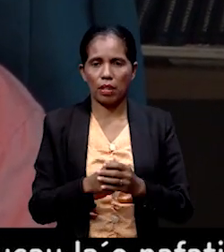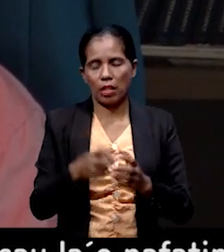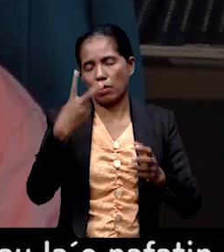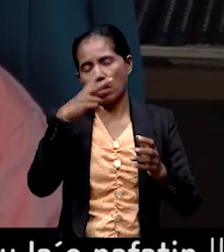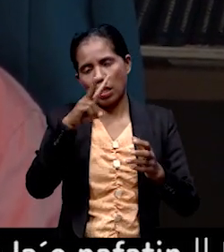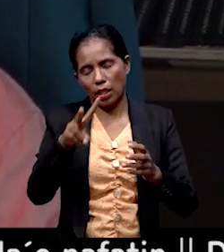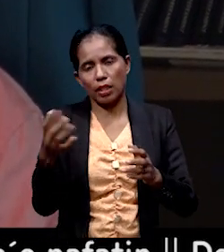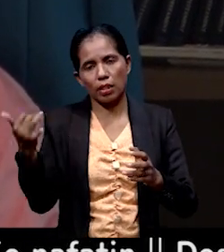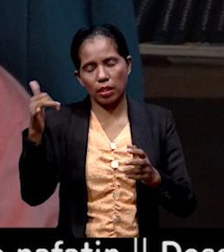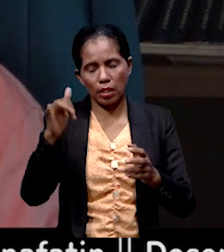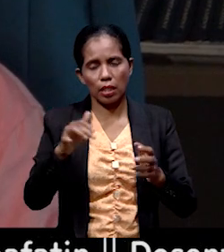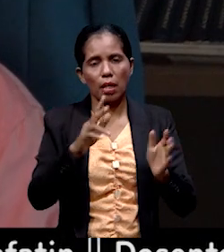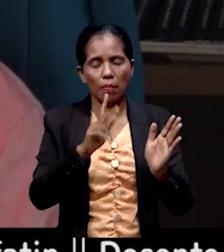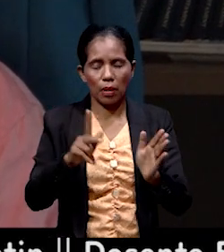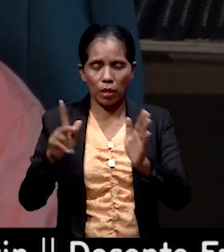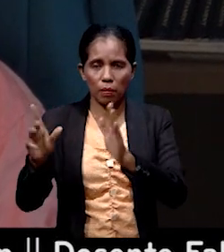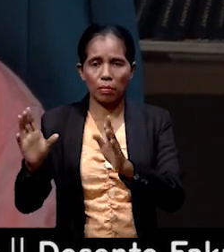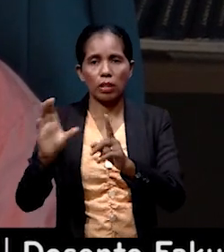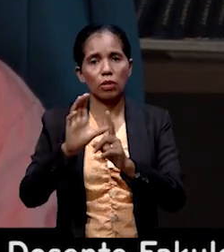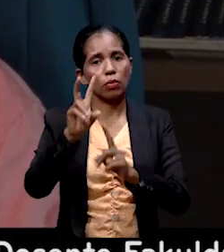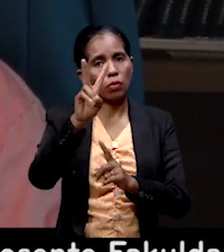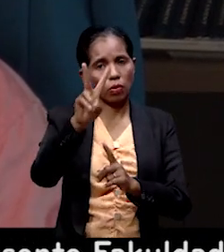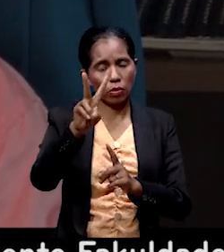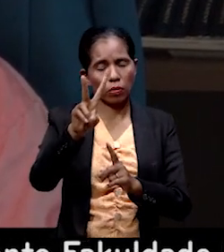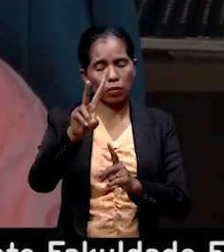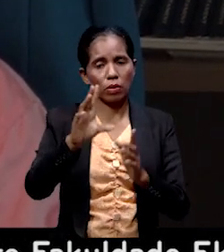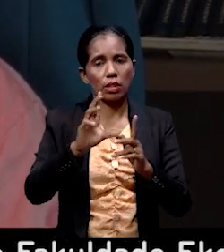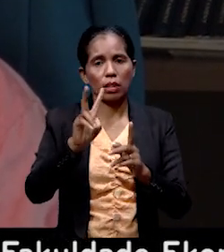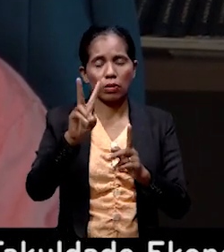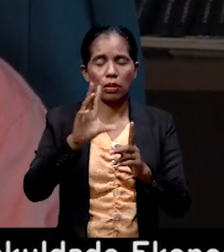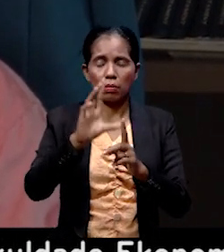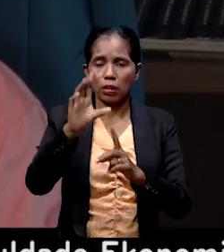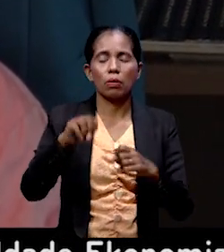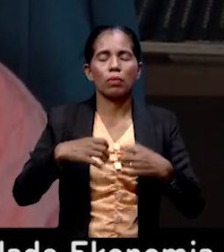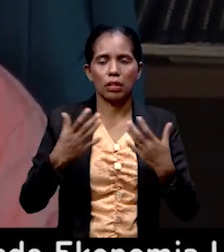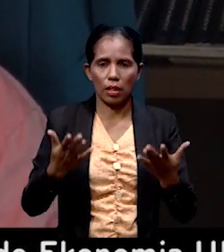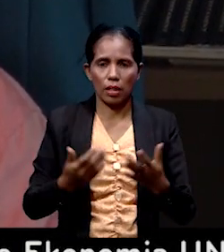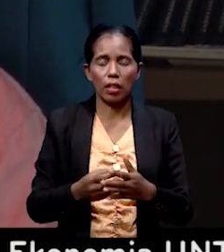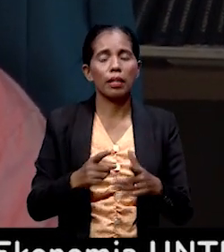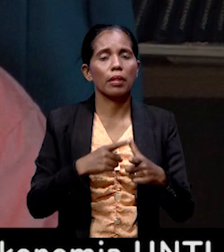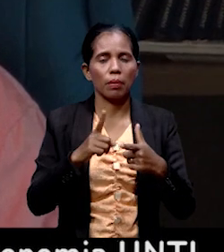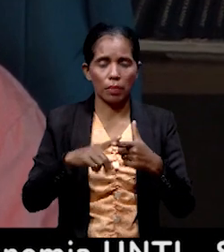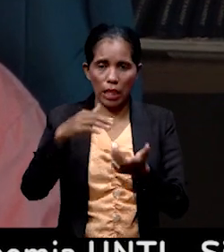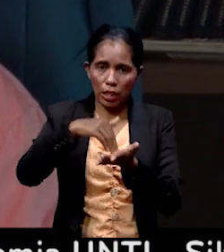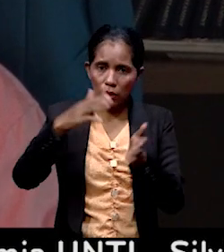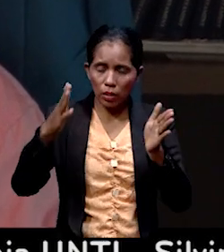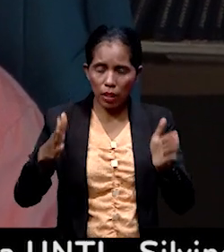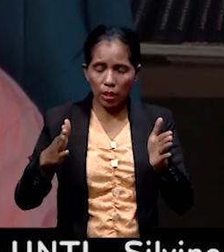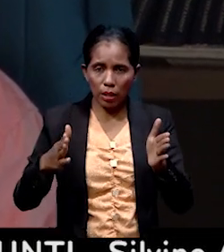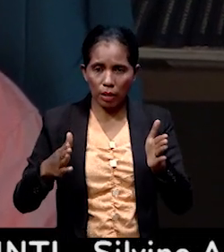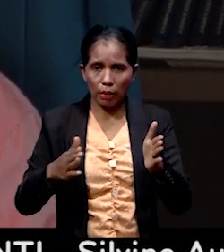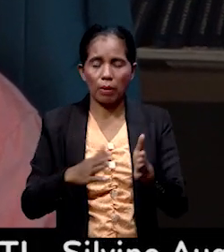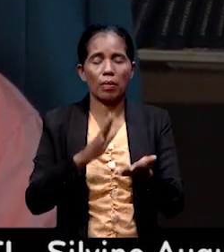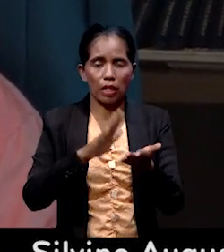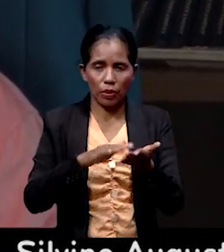sirinia plano ba segundo semester ne wensa. Depois, aluno nebe maka nunca ia acesso ba ensino a distância durante ne,